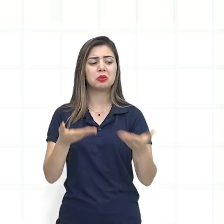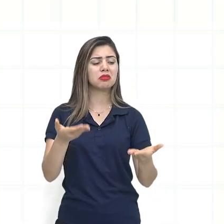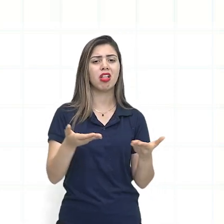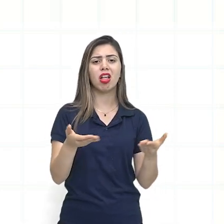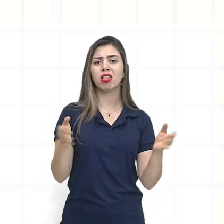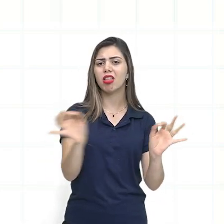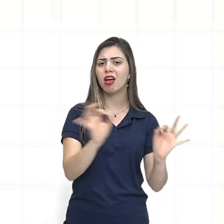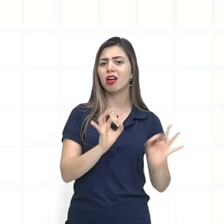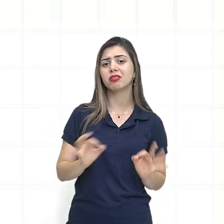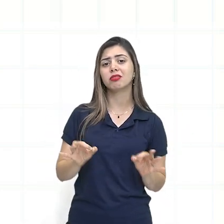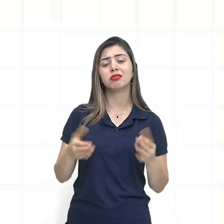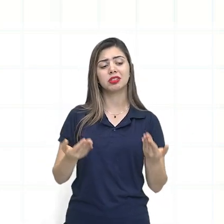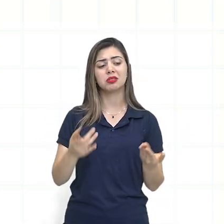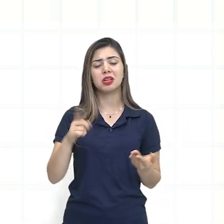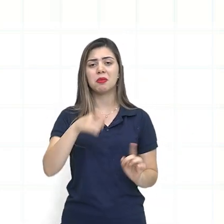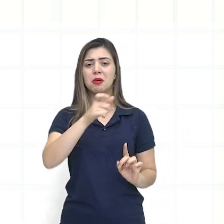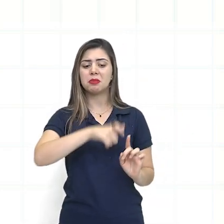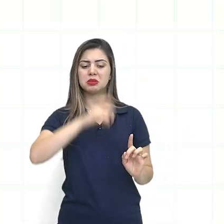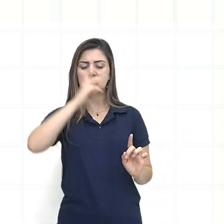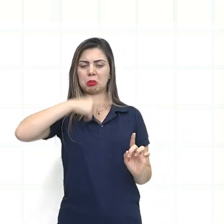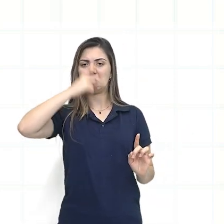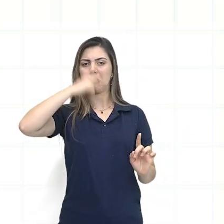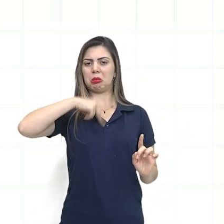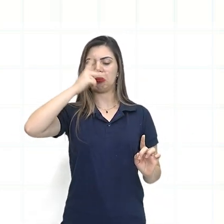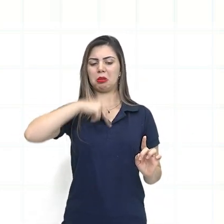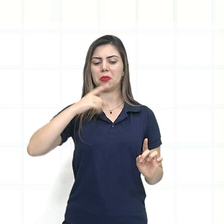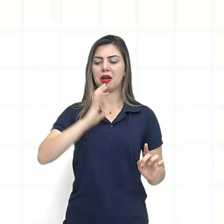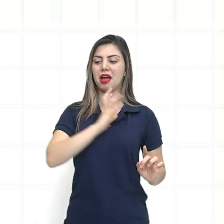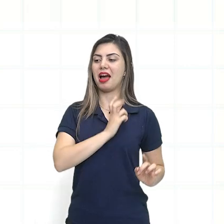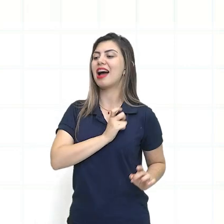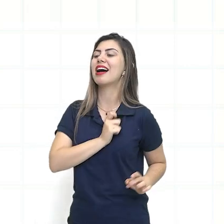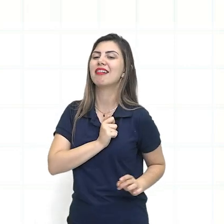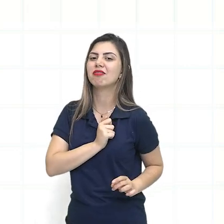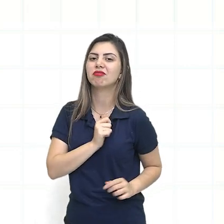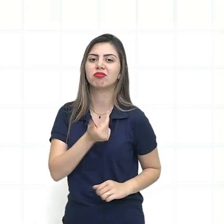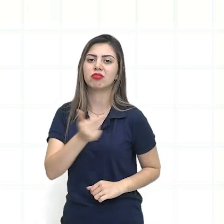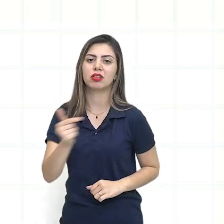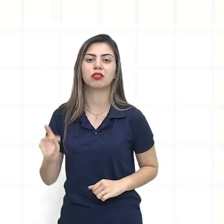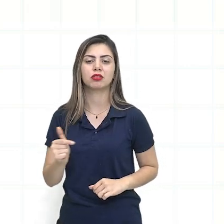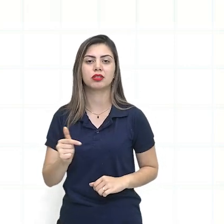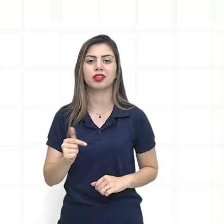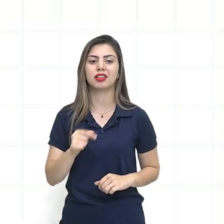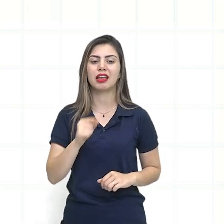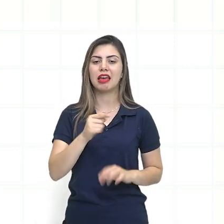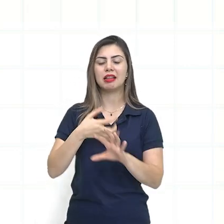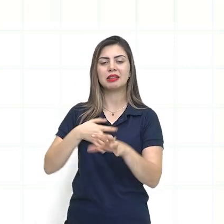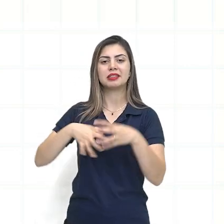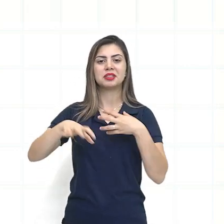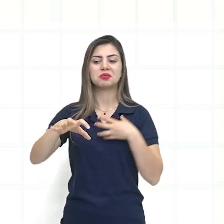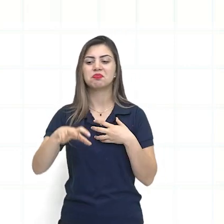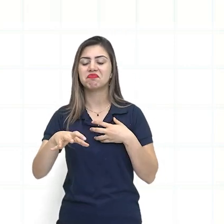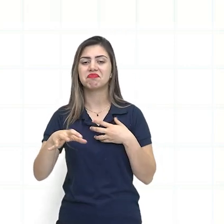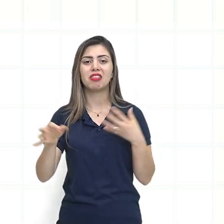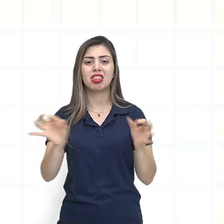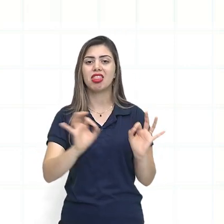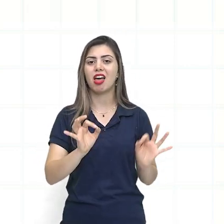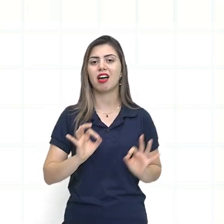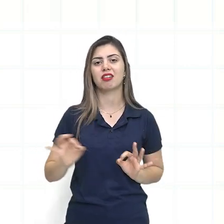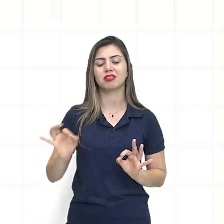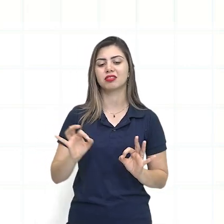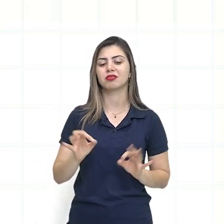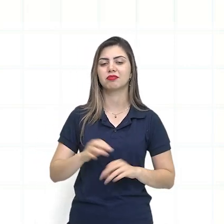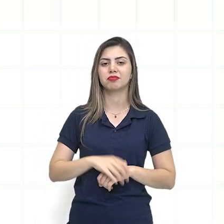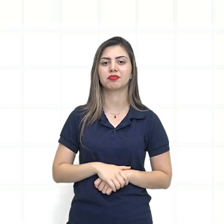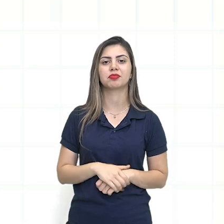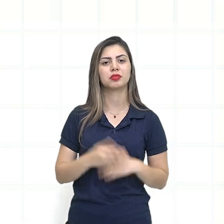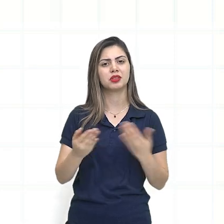né? É uma pessoa egoísta, não tem amor, é uma pessoa que não tem empatia pelas outras. O que é uma